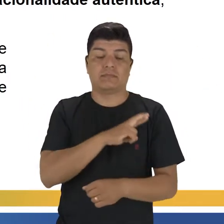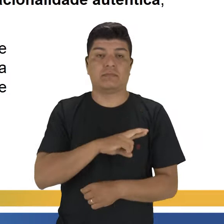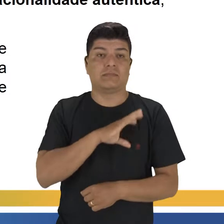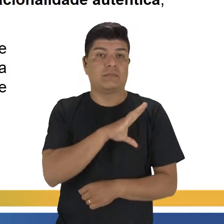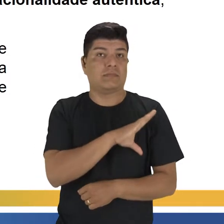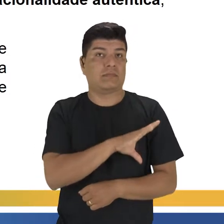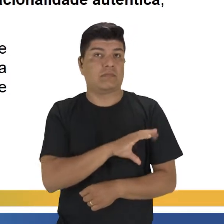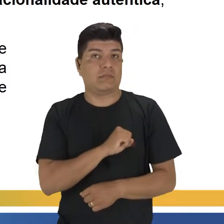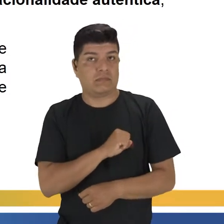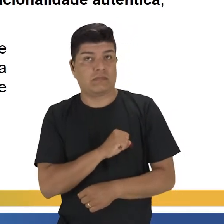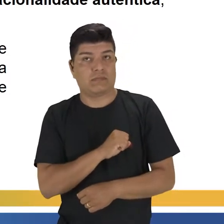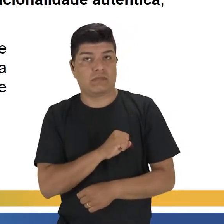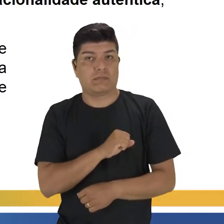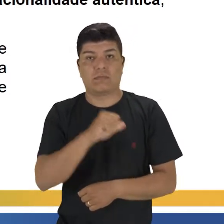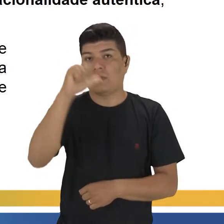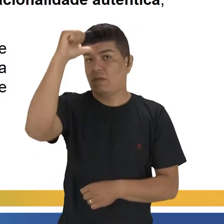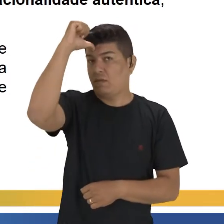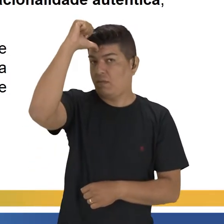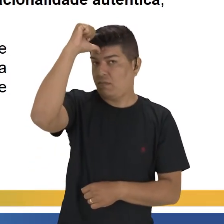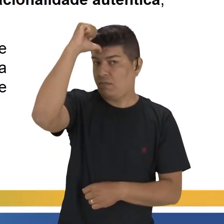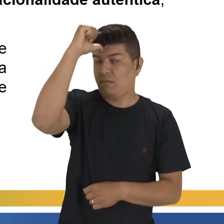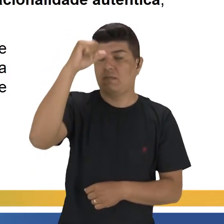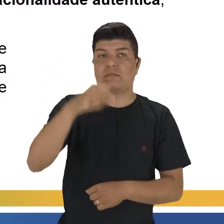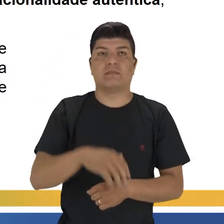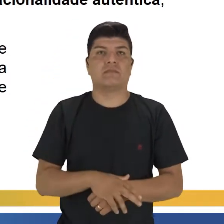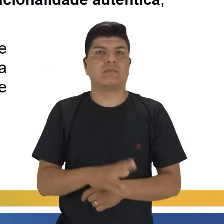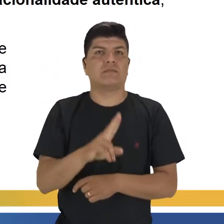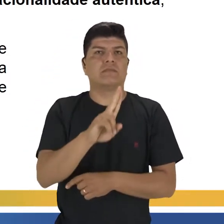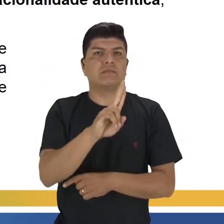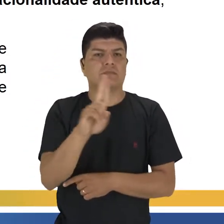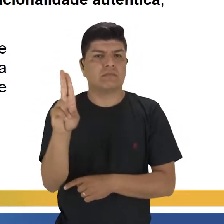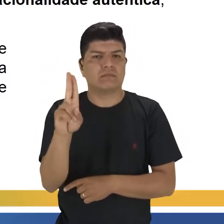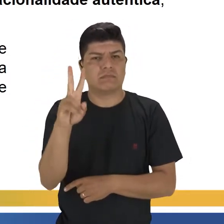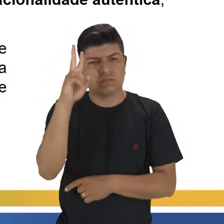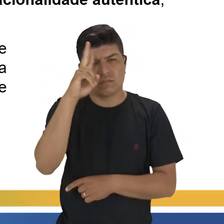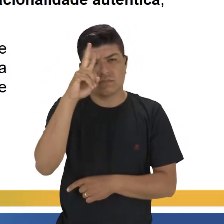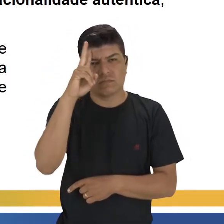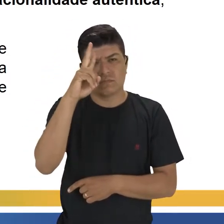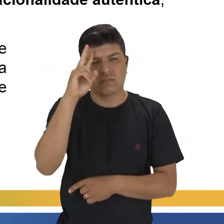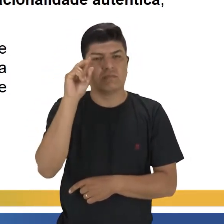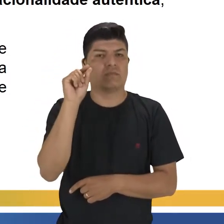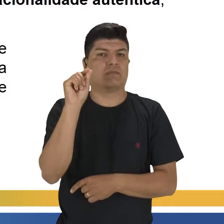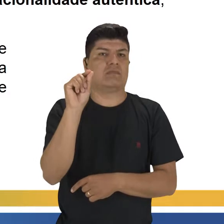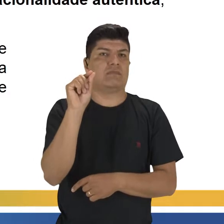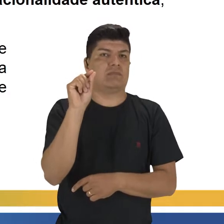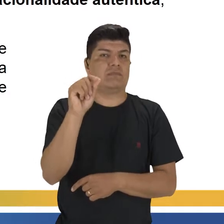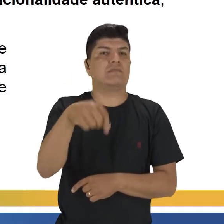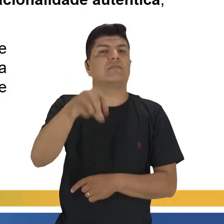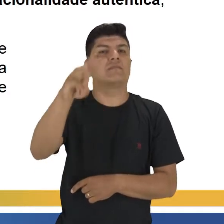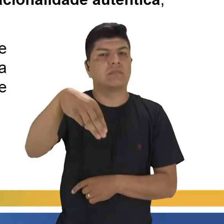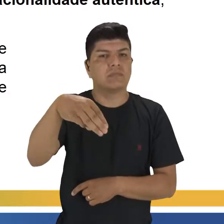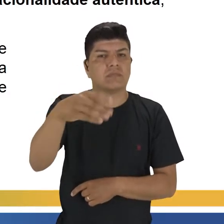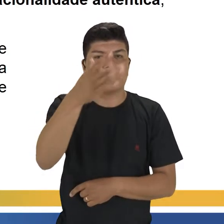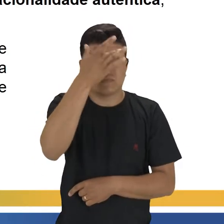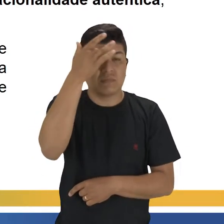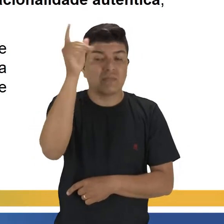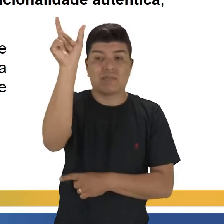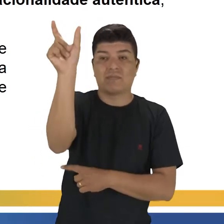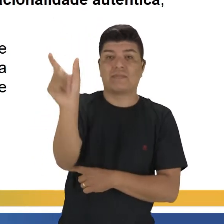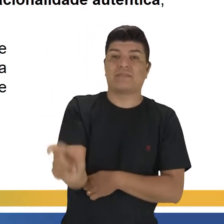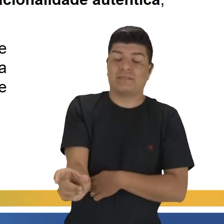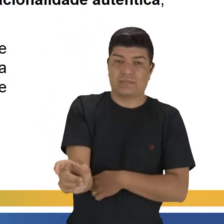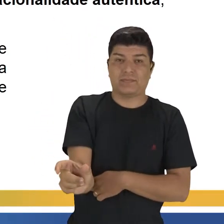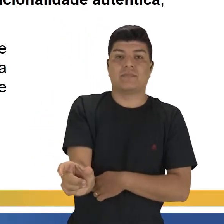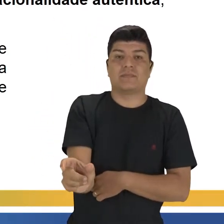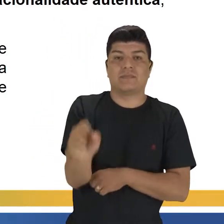romance indianista. Esse nome já faz você lembrar de quem a gente vai falar, de que personagem